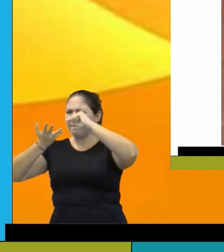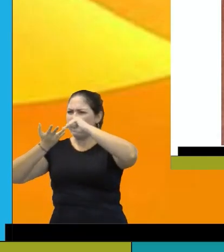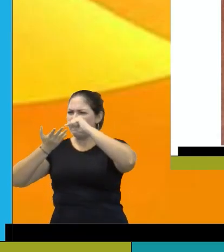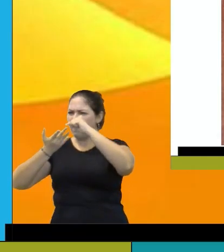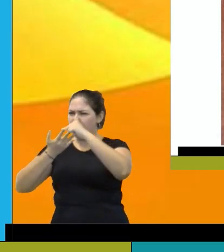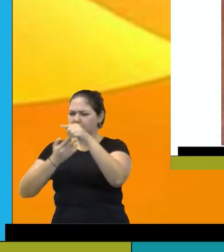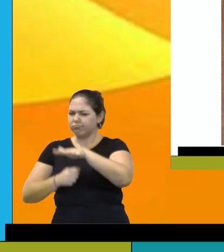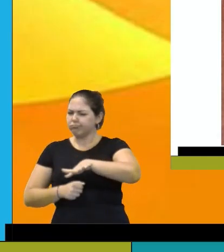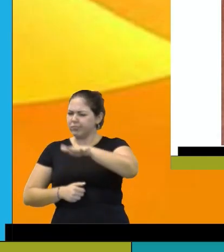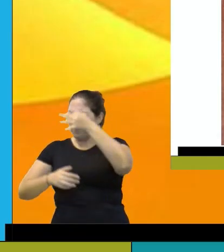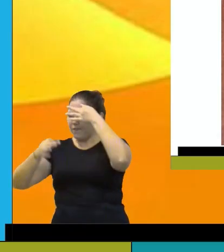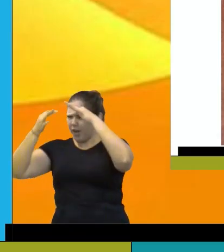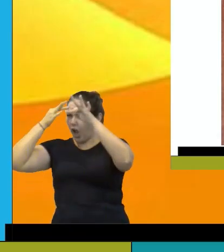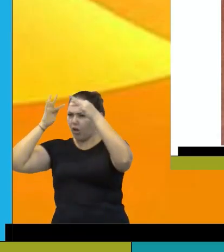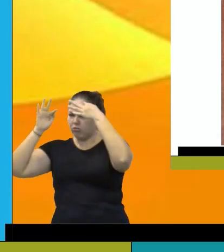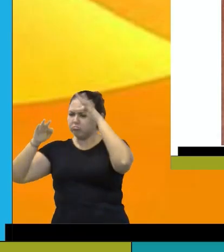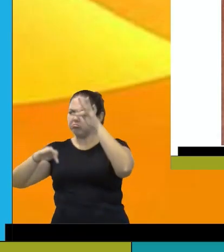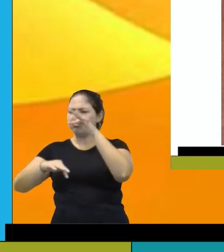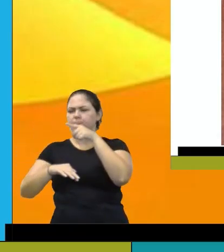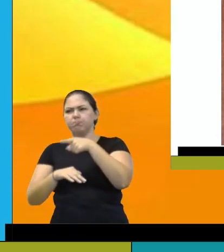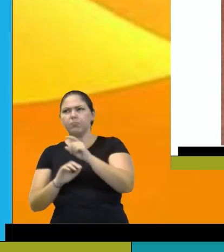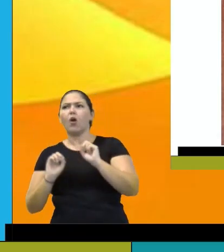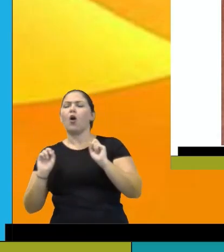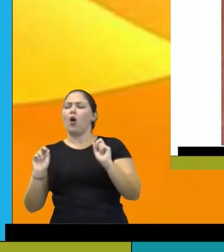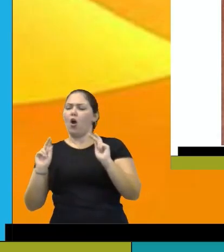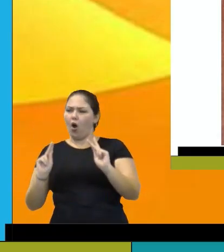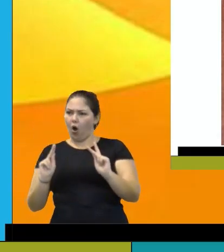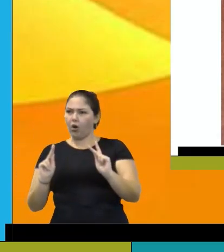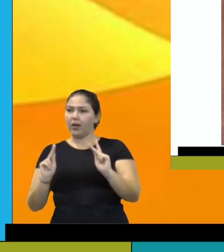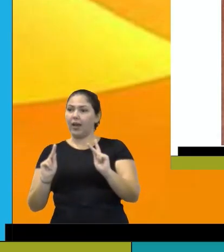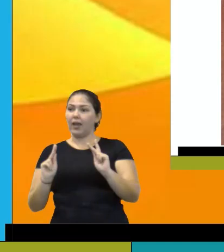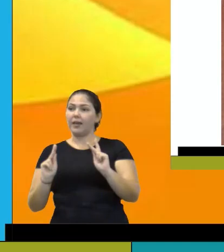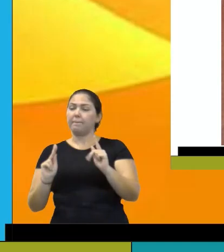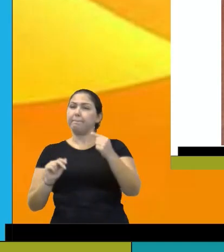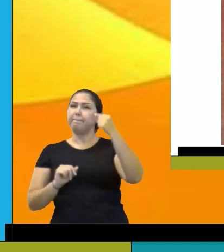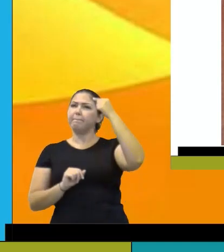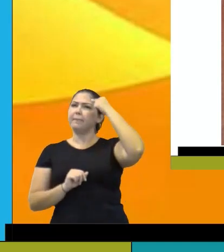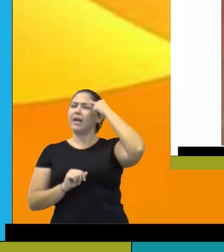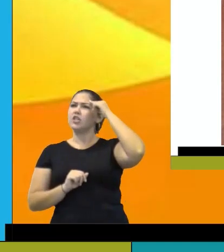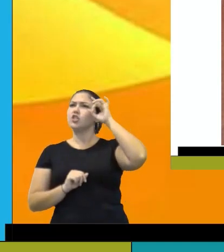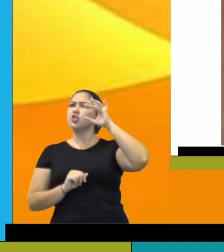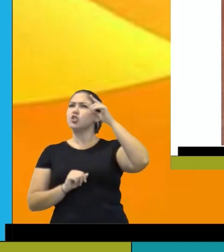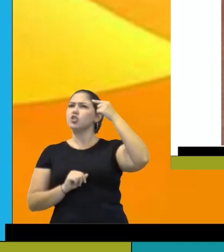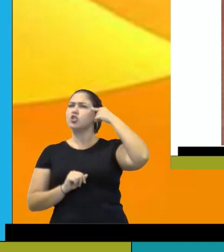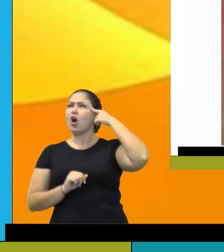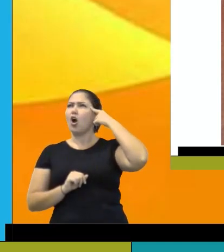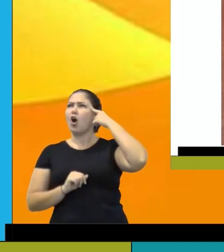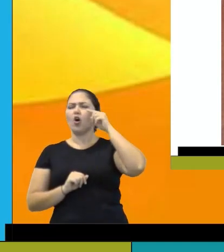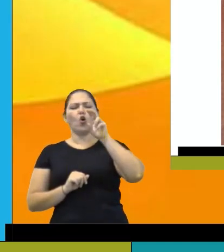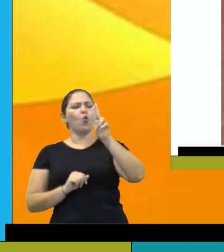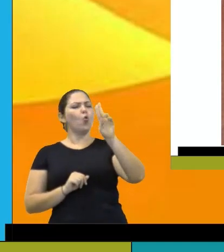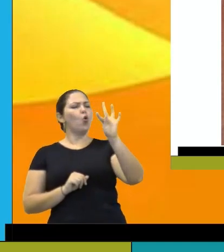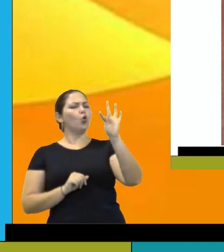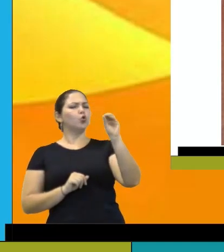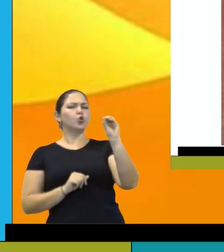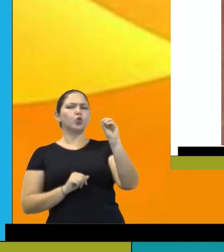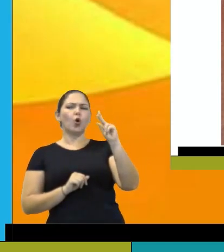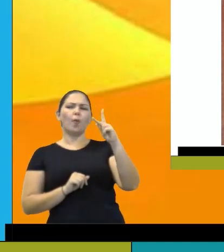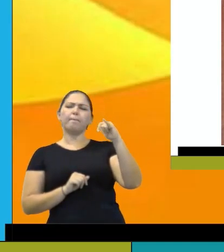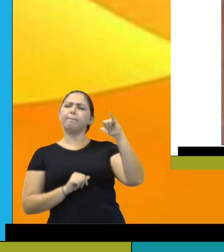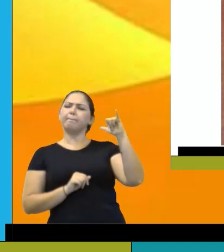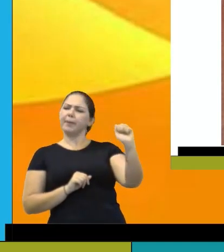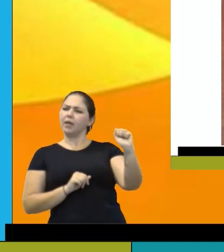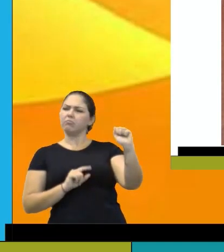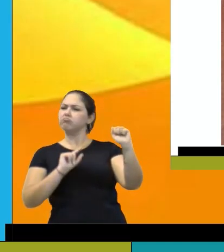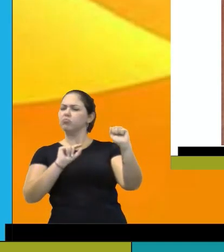vocês são considerados pensadores utópicos. Quando eu falo de utopia, eu peço